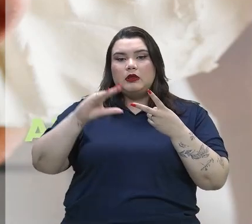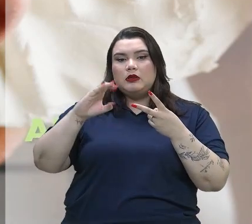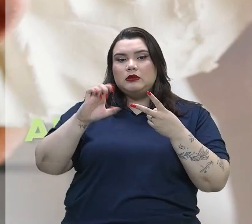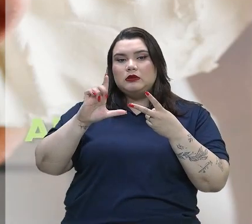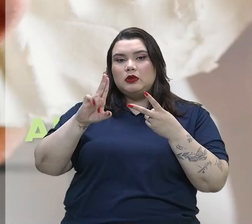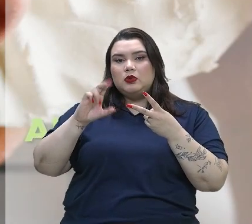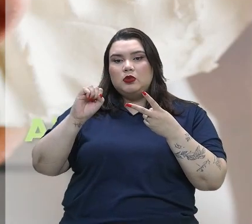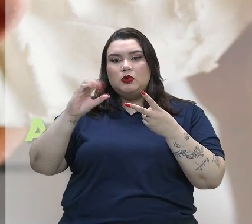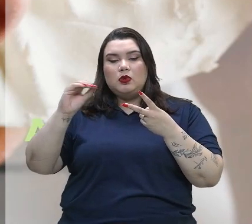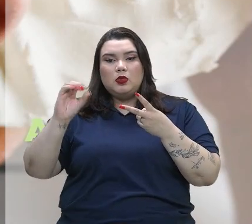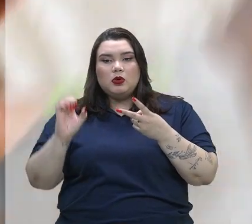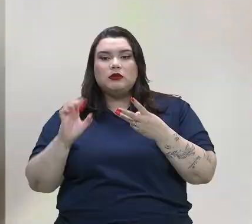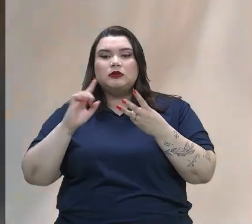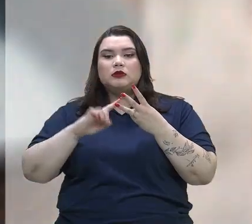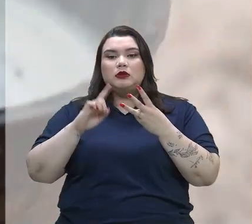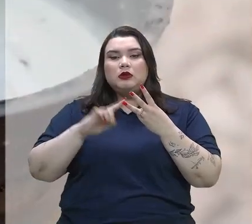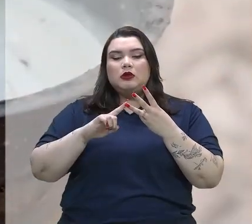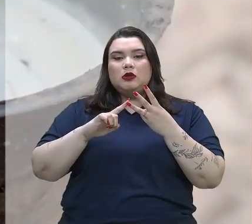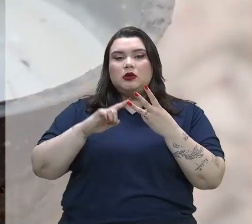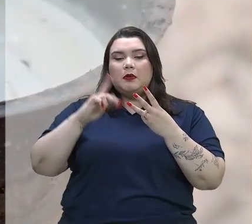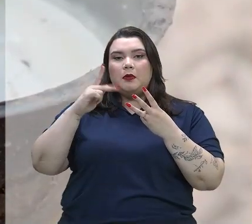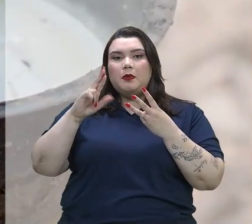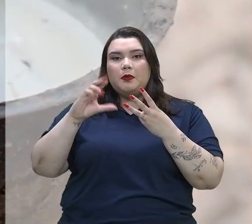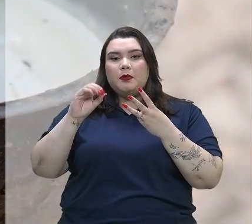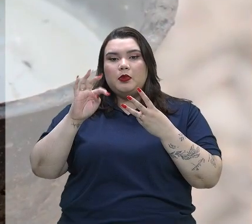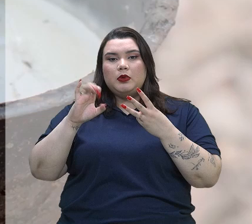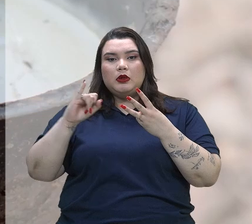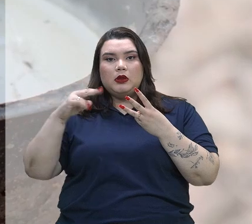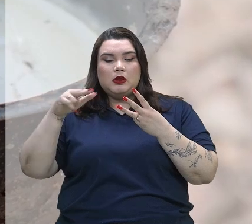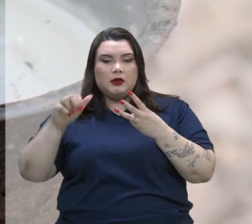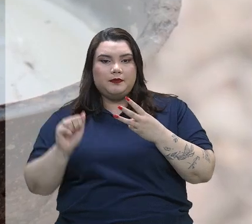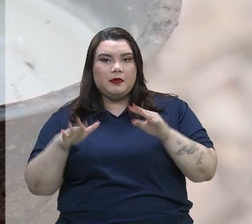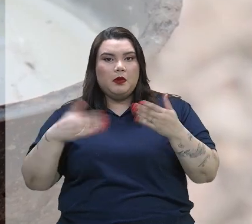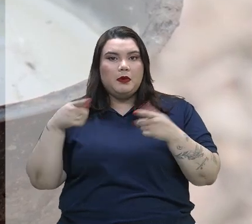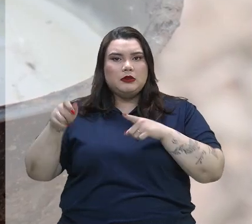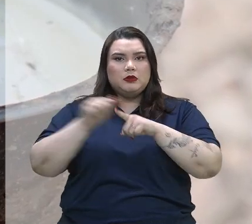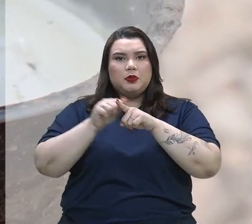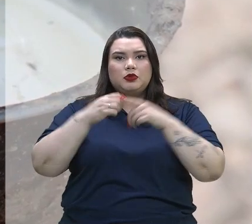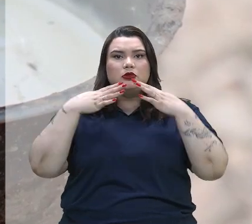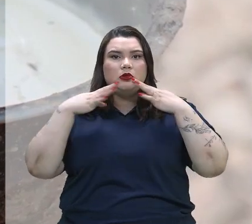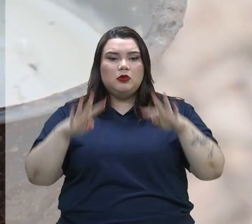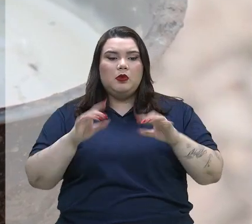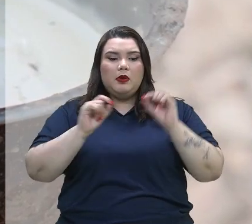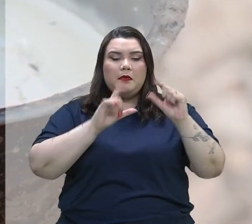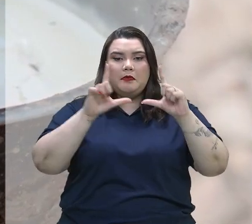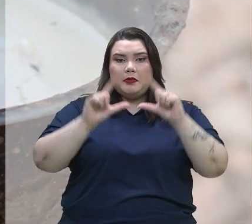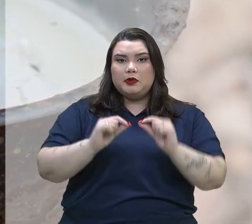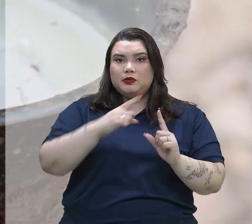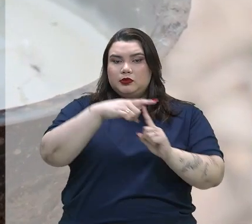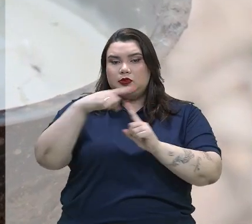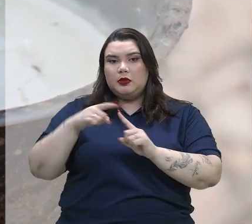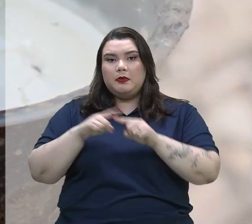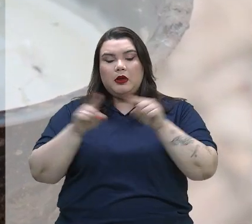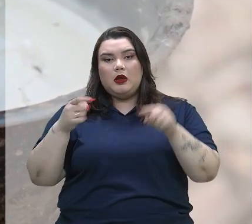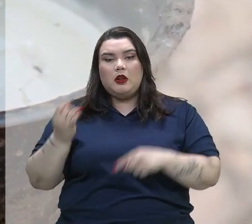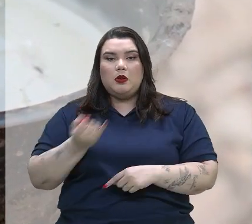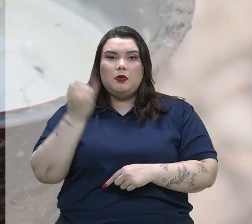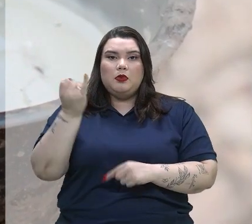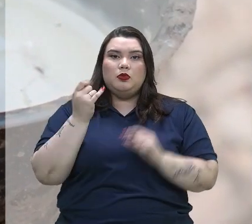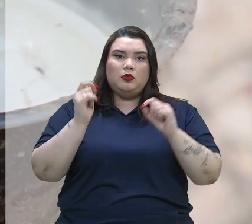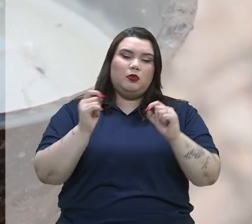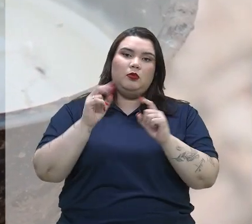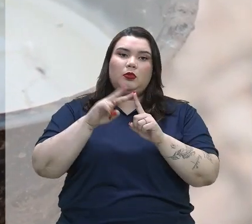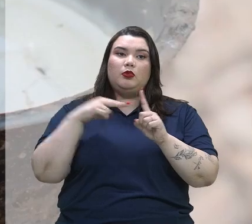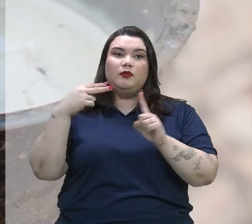e proteínas. Apesar da borracha natural ser menos abundante que a celulose e as proteínas, ela foi muito importante do ponto de